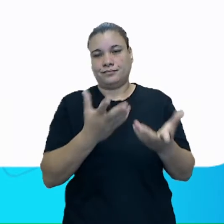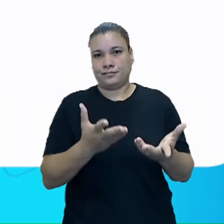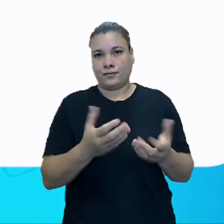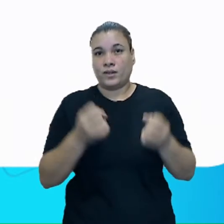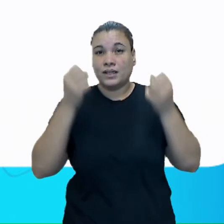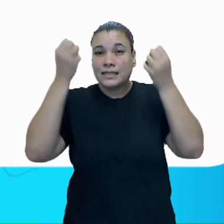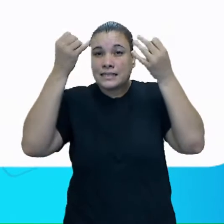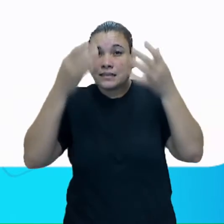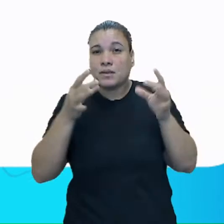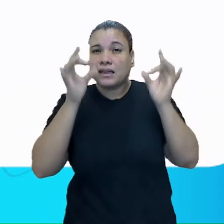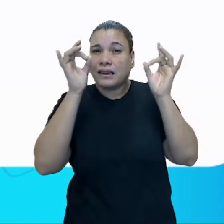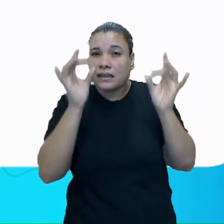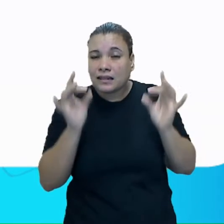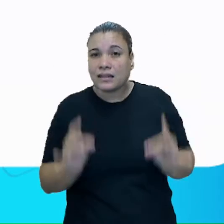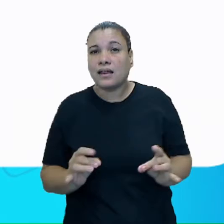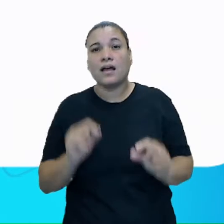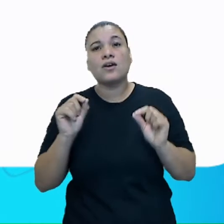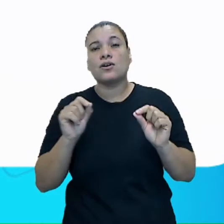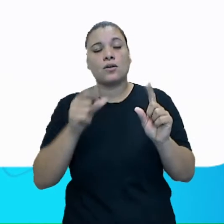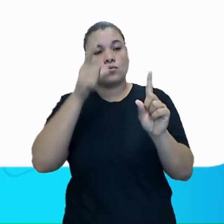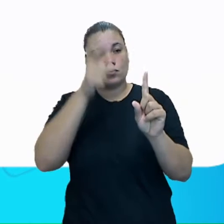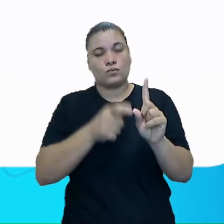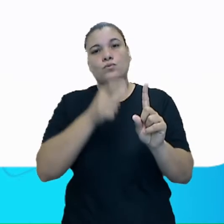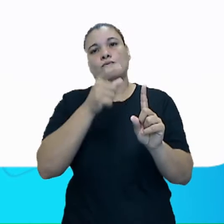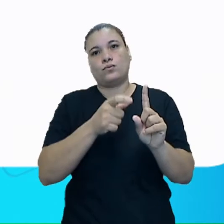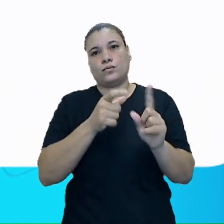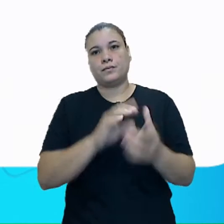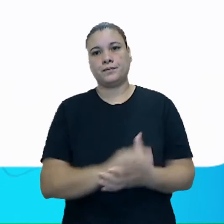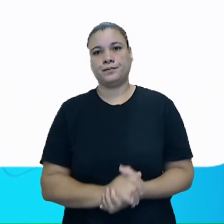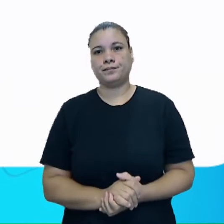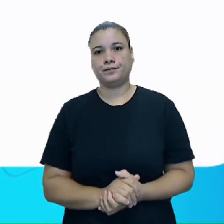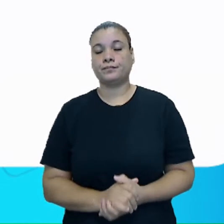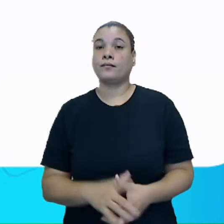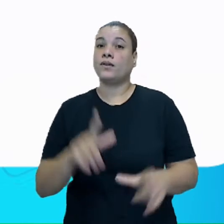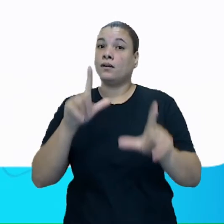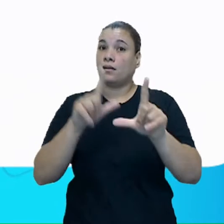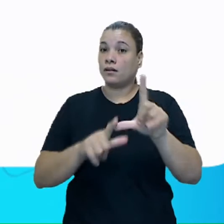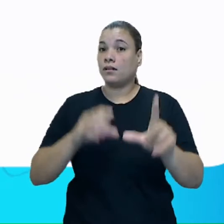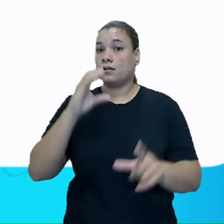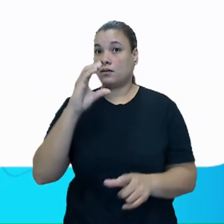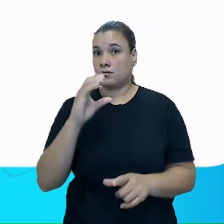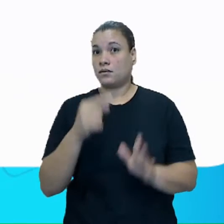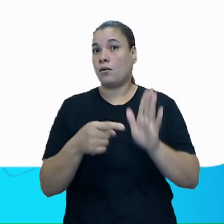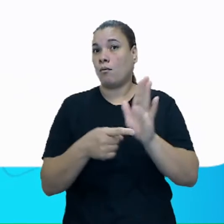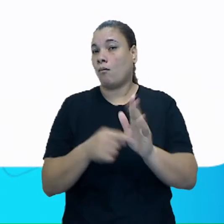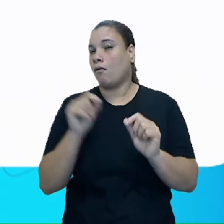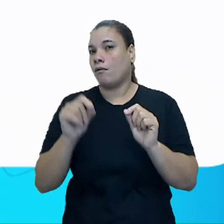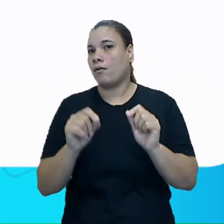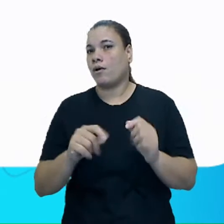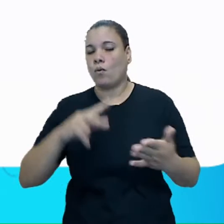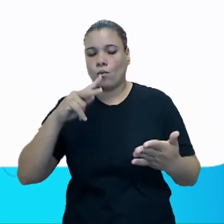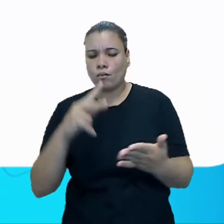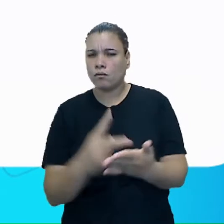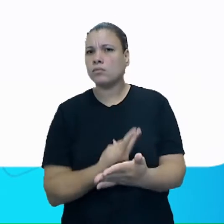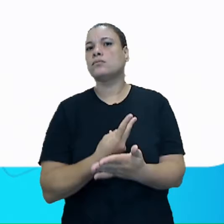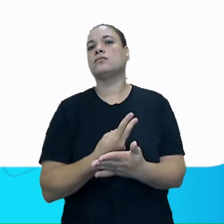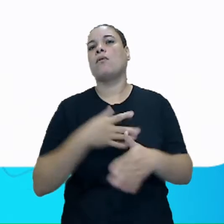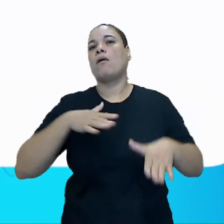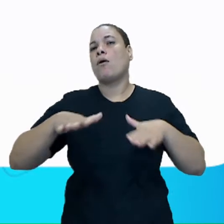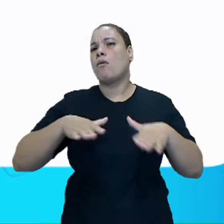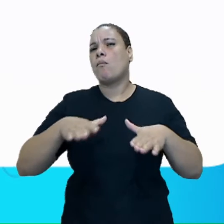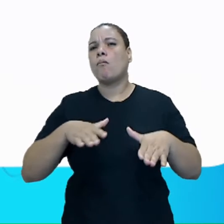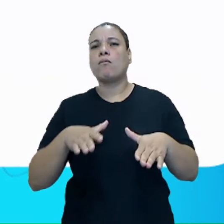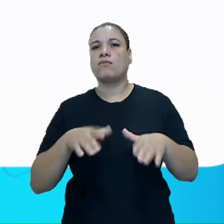sujeito. E outro detalhe, esse verbo, ele vai indicar uma ação. Então, o núcleo do verbo, ele indica uma ação,